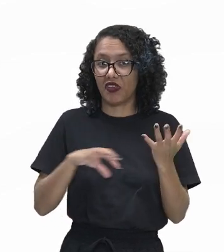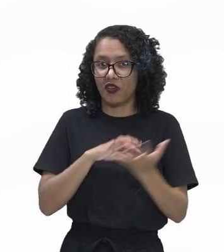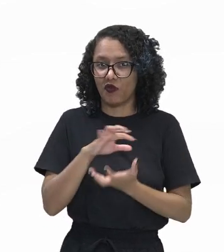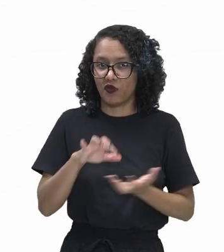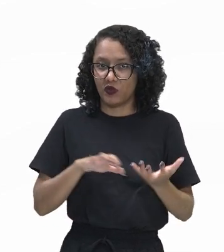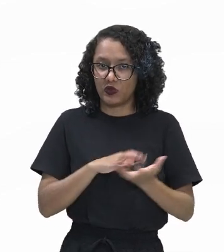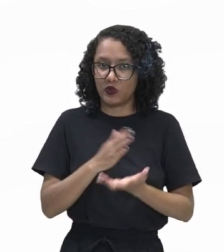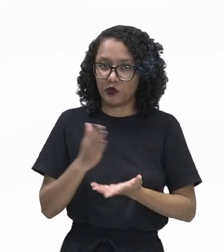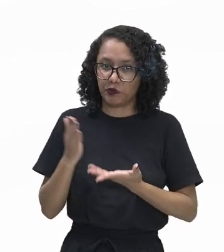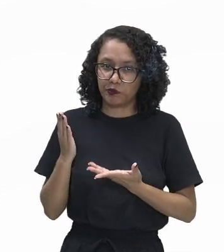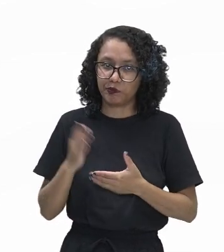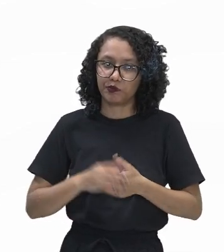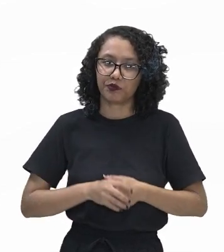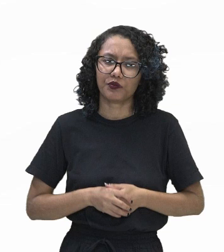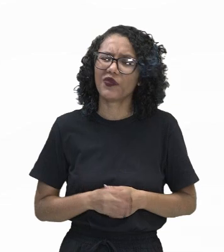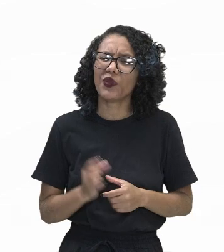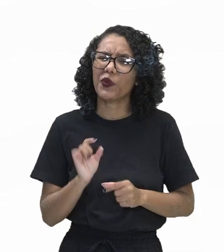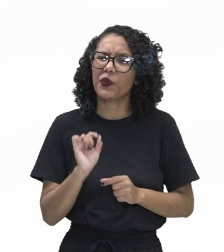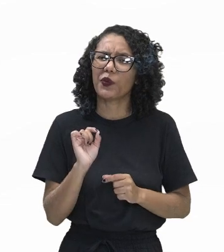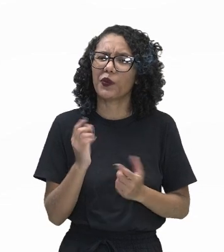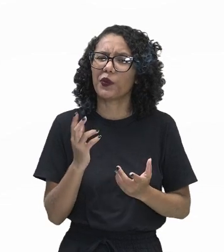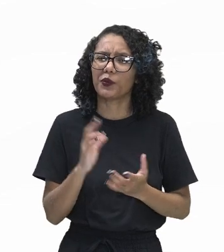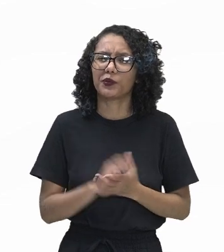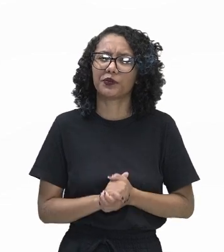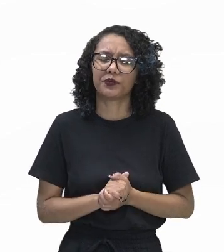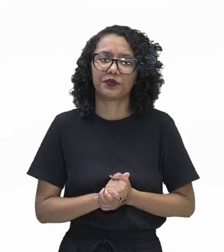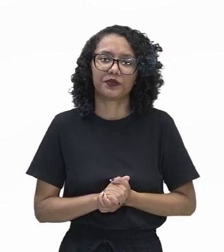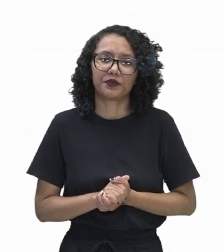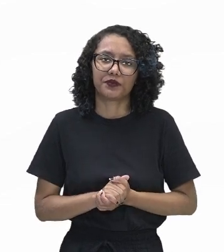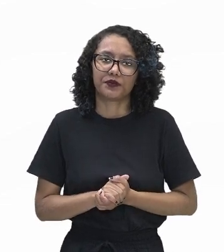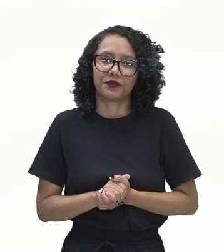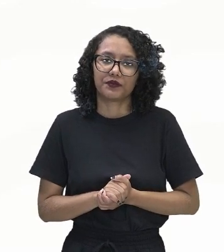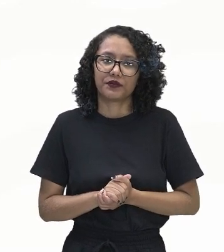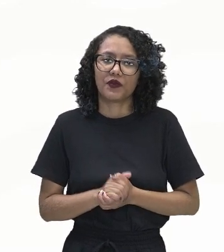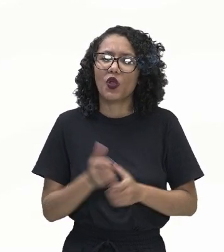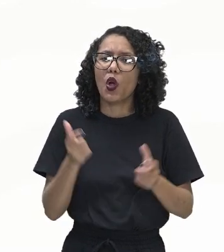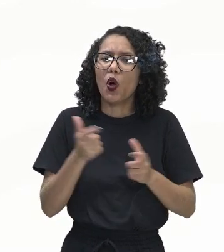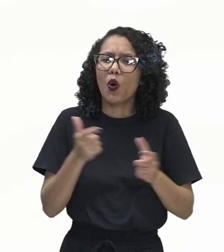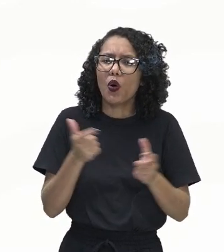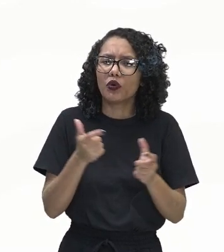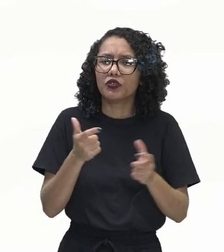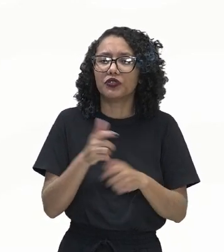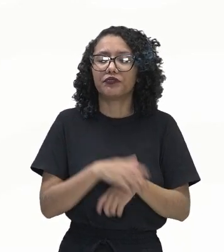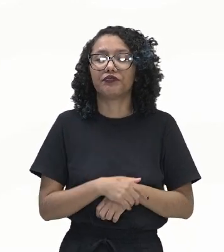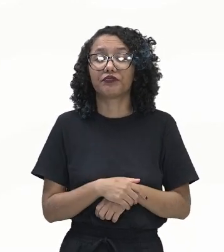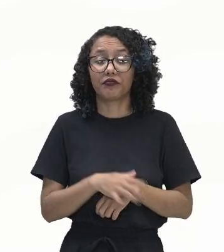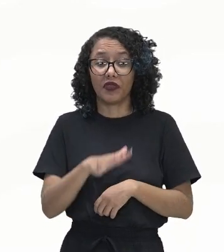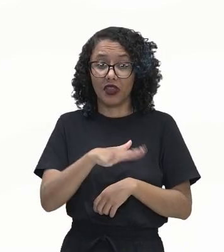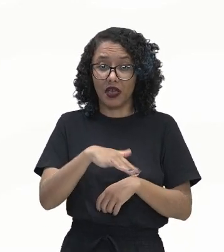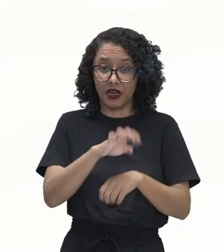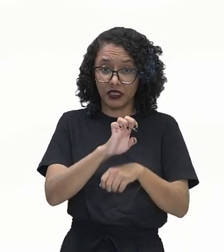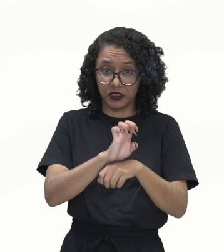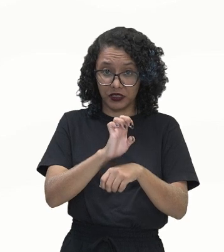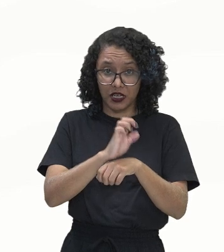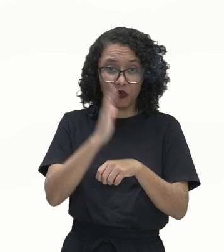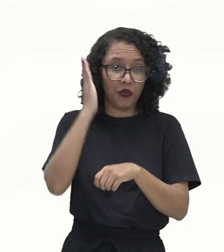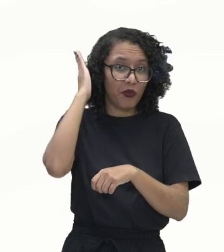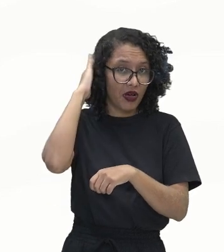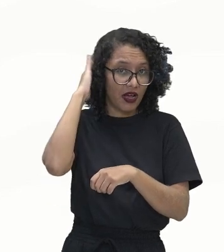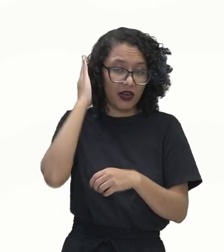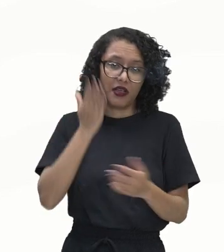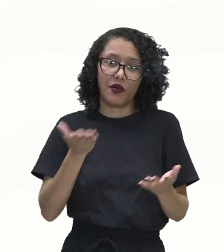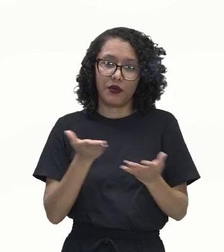1840. A cabanagem, ela ocorreu na província do Grão-Pará, que é o atual estado